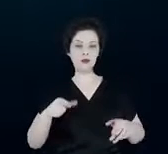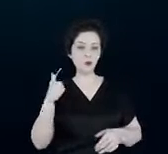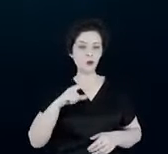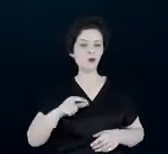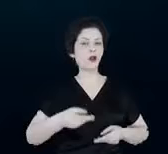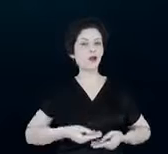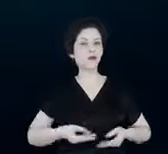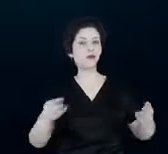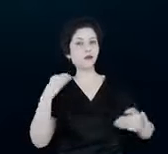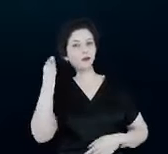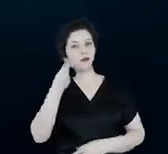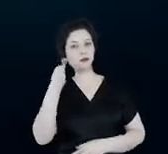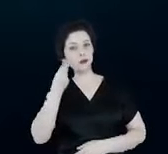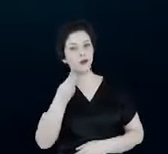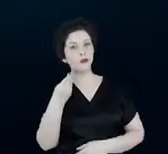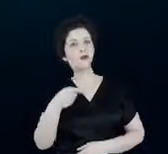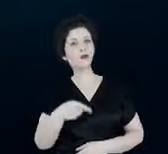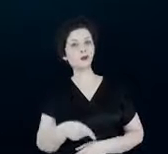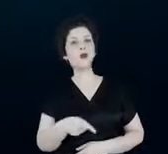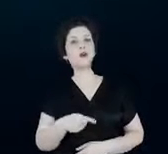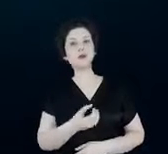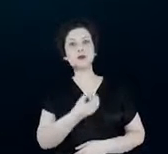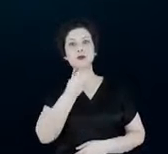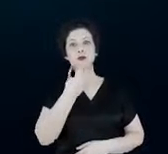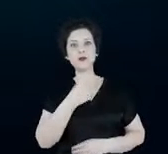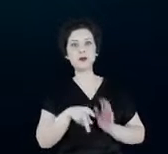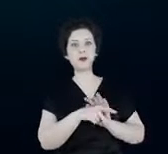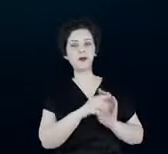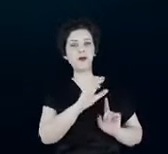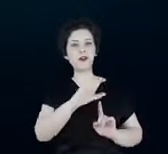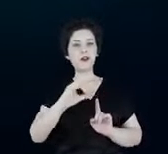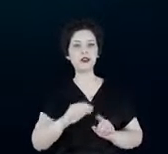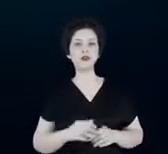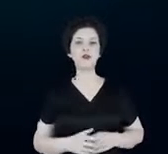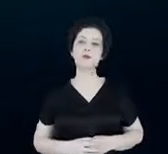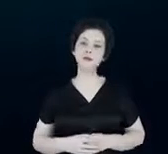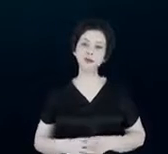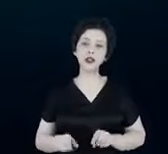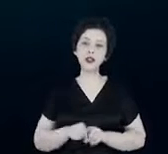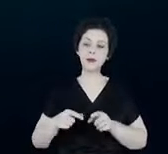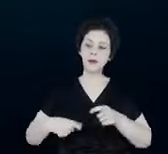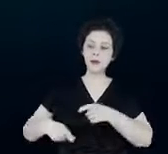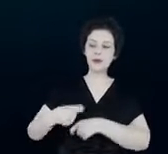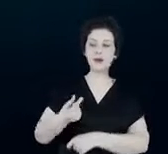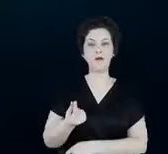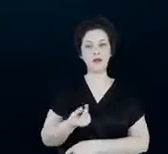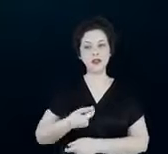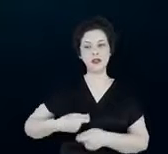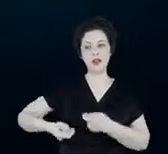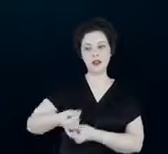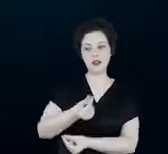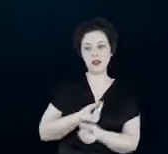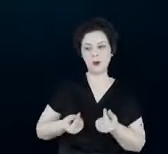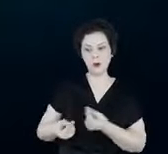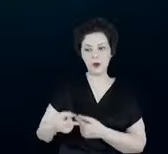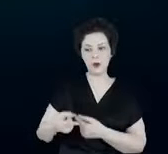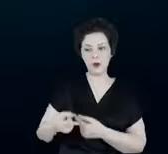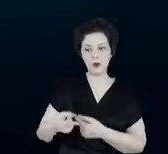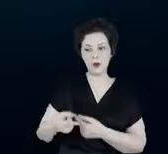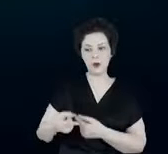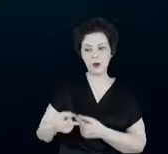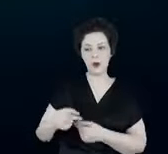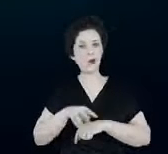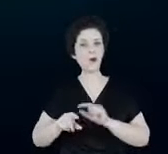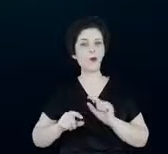inovação e uma experiência no final do dia muito bom para o cliente e as isso ou foi de mercado financeiro aonde com vocês é muito legal eu compartilhar